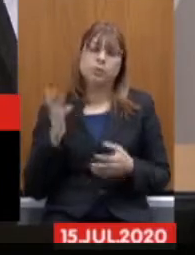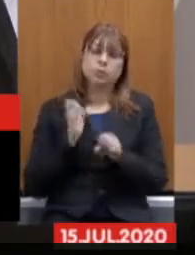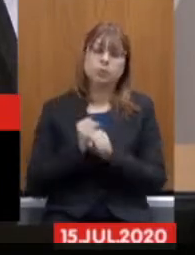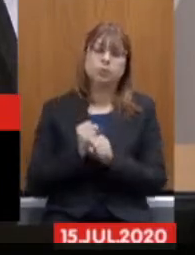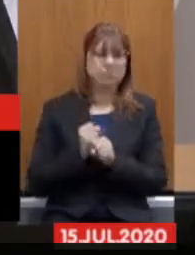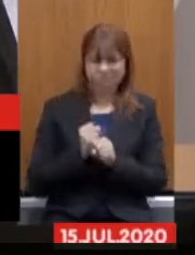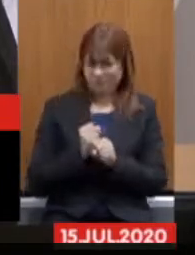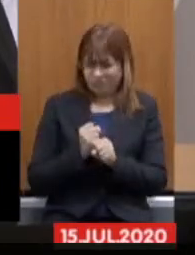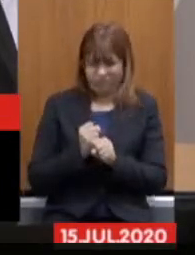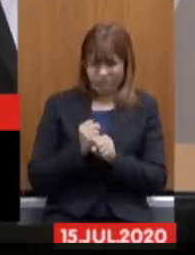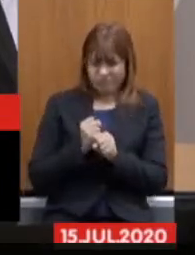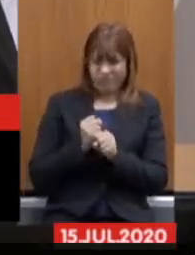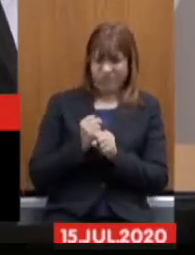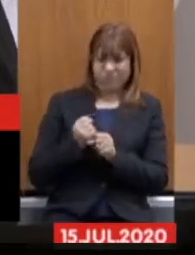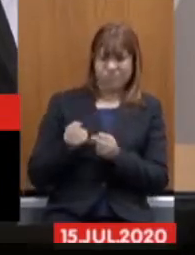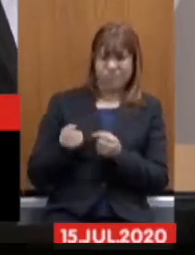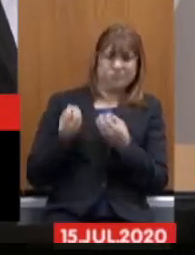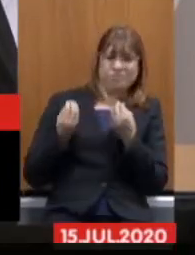veio